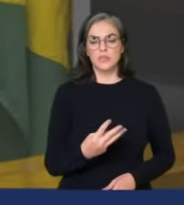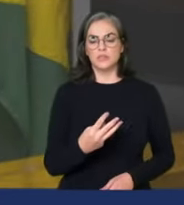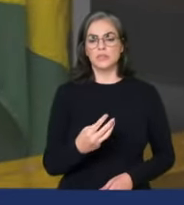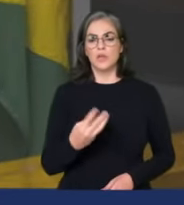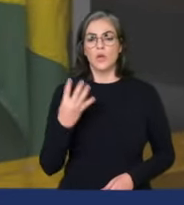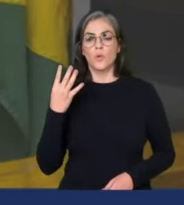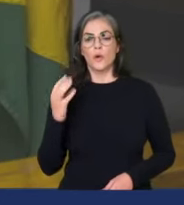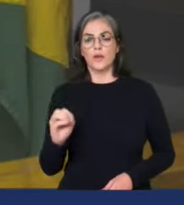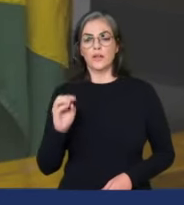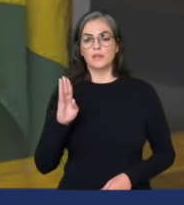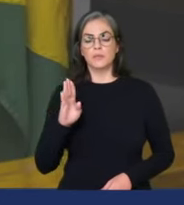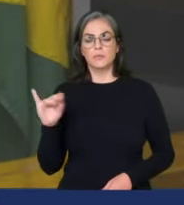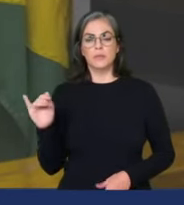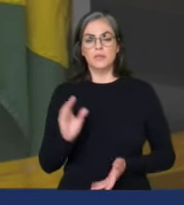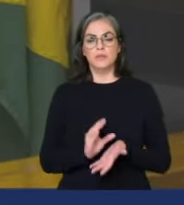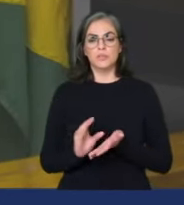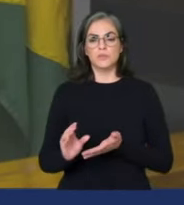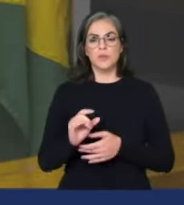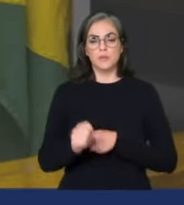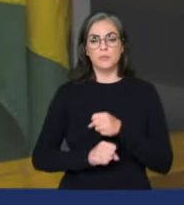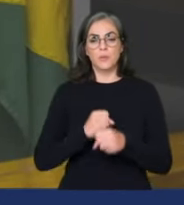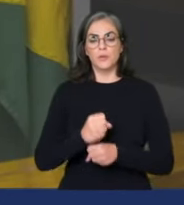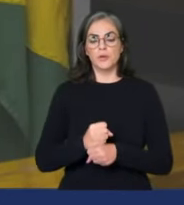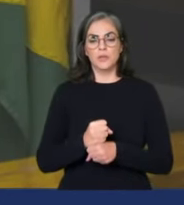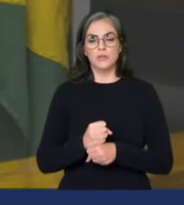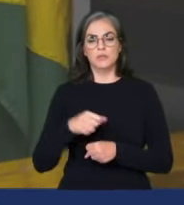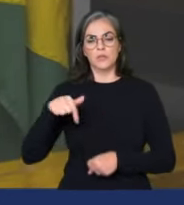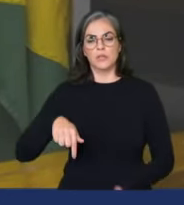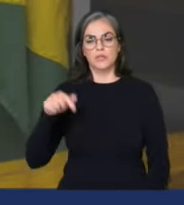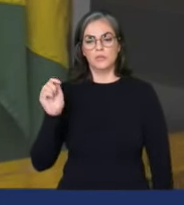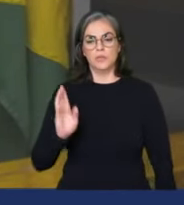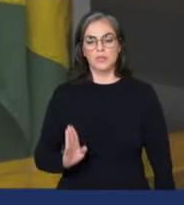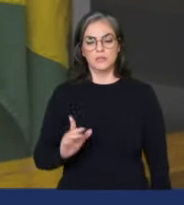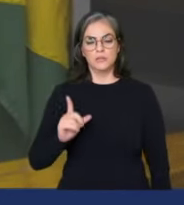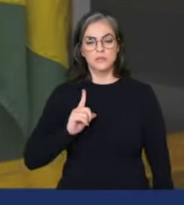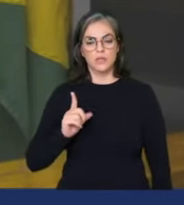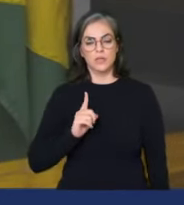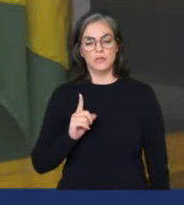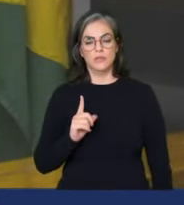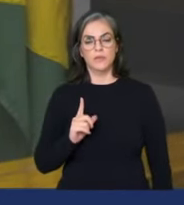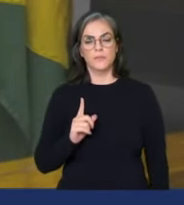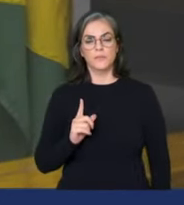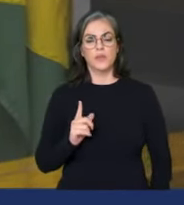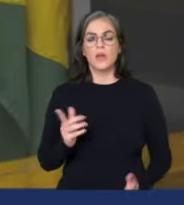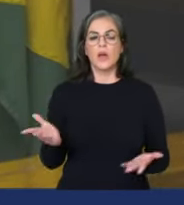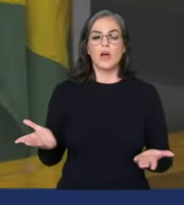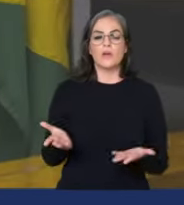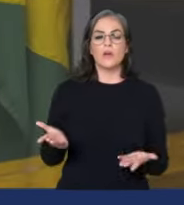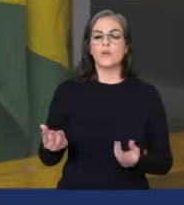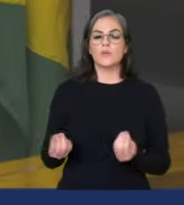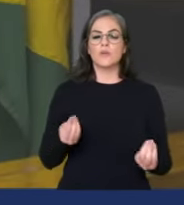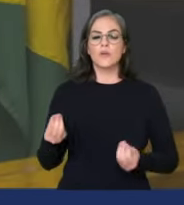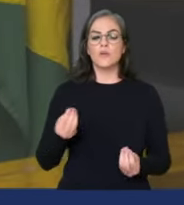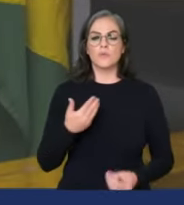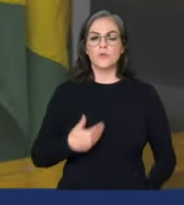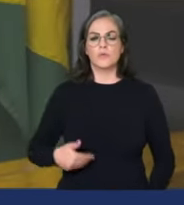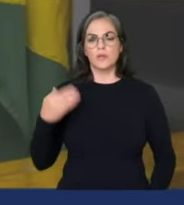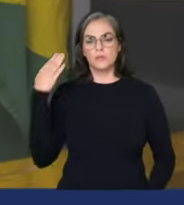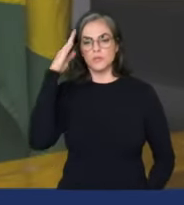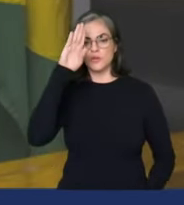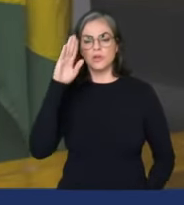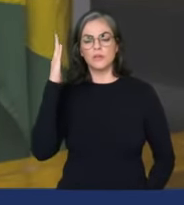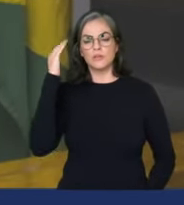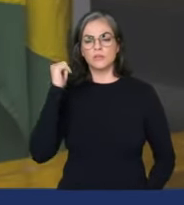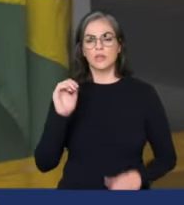investidos por ano pela Petrobras no Brasil. Quanto investiu agora o governo Bolsonaro através da Petrobras no Brasil